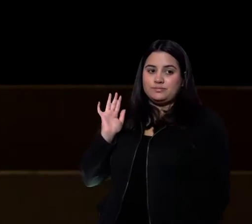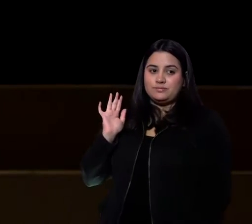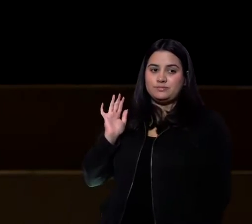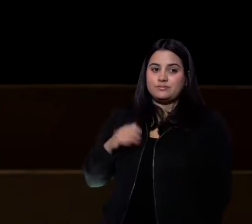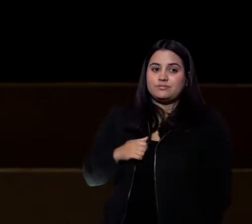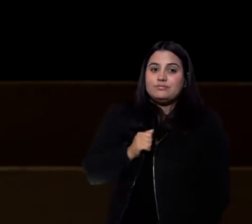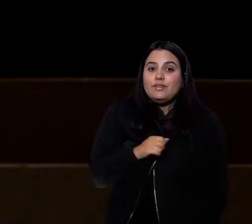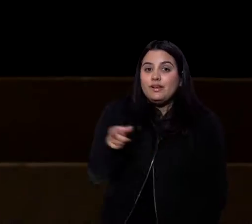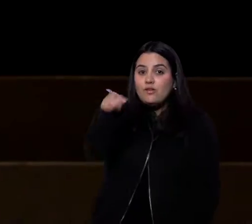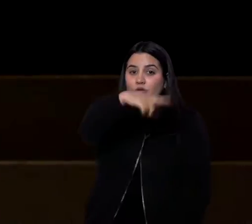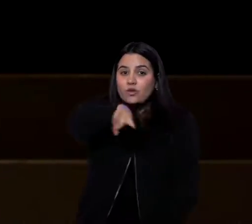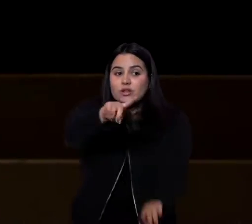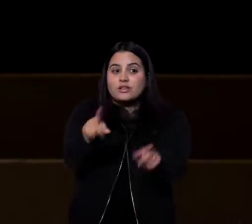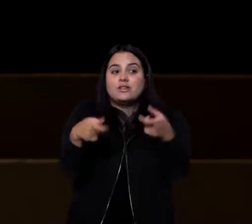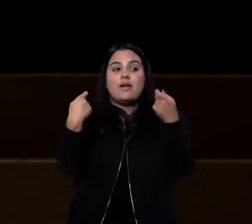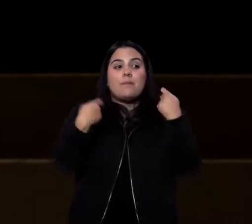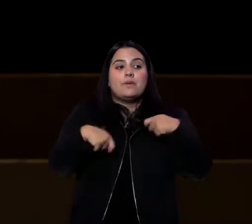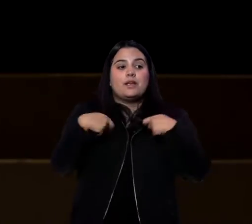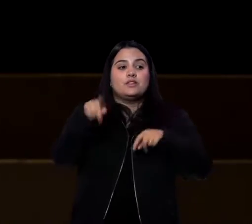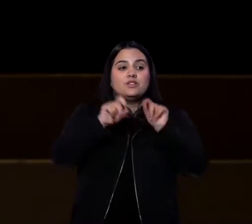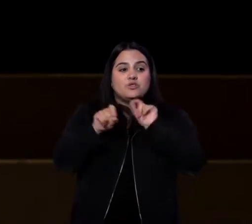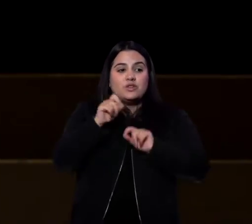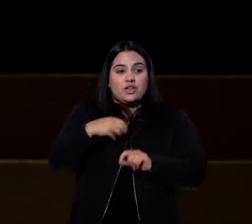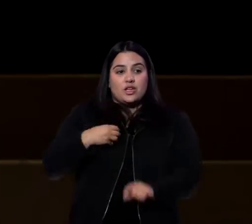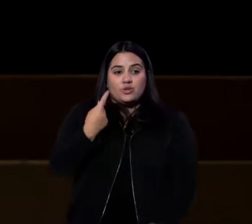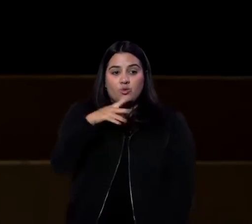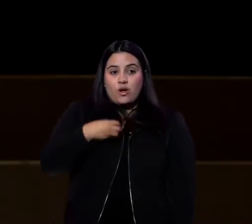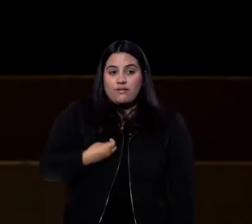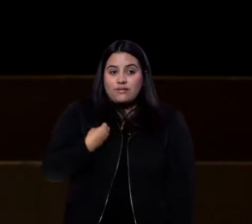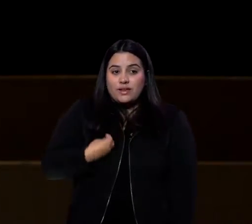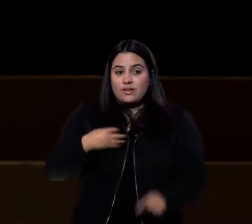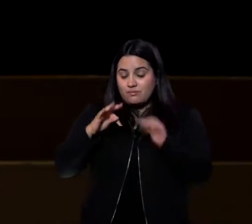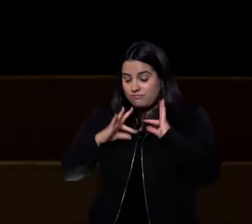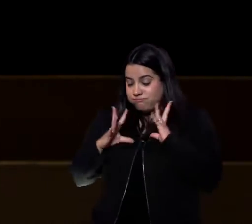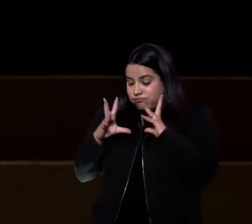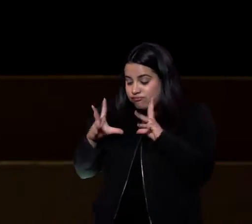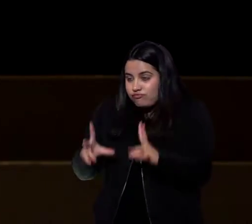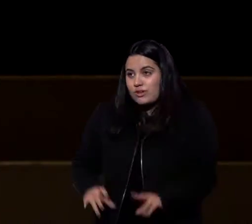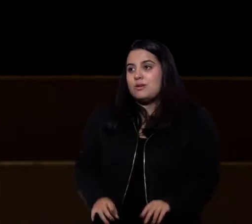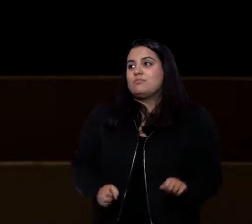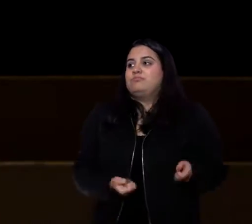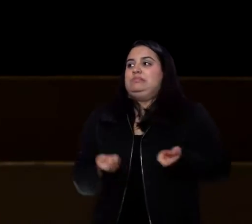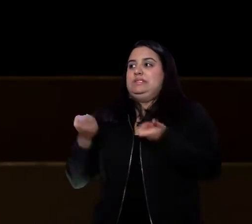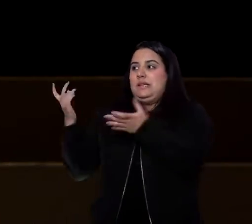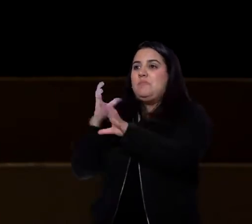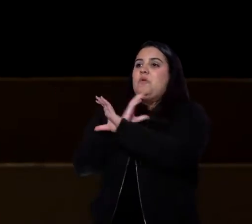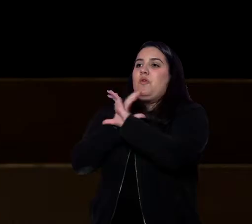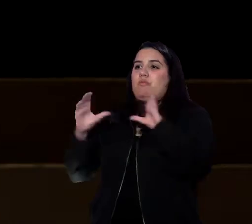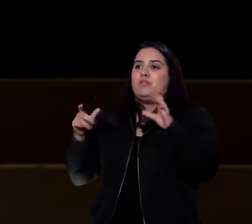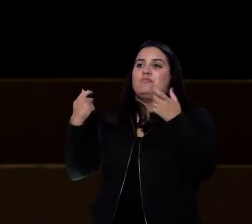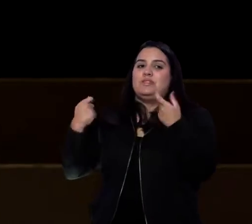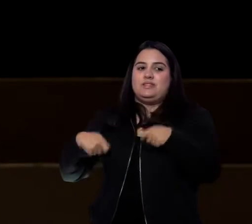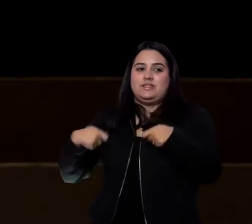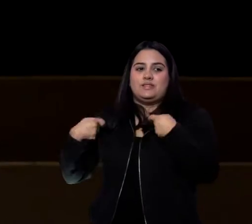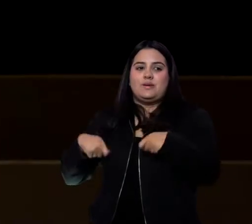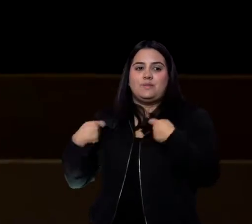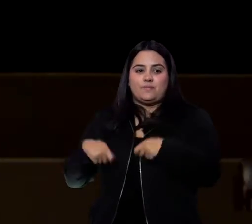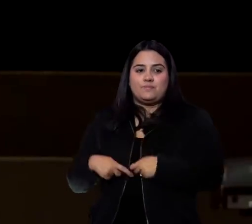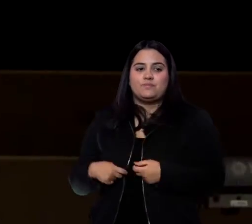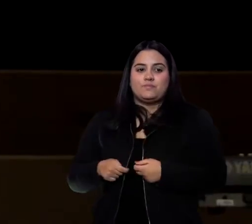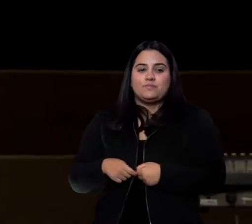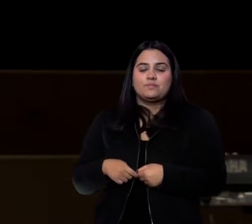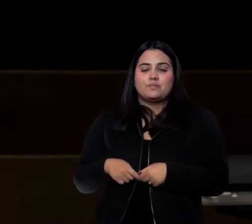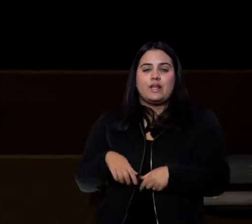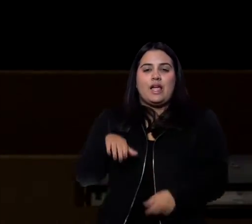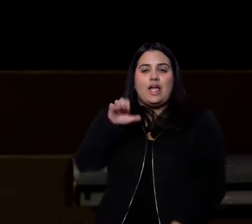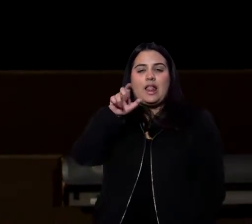Você precisa se entregar por completo ao Espírito para que você possa viver coisas maiores. Eliseu